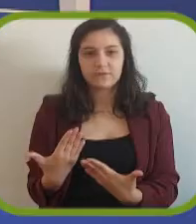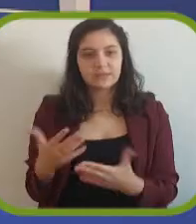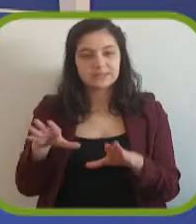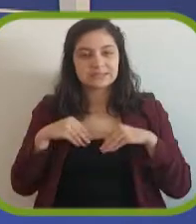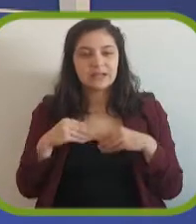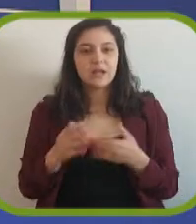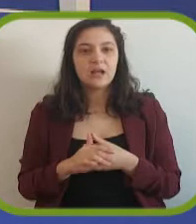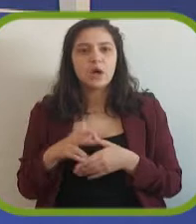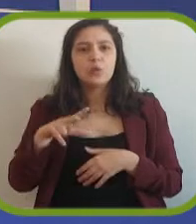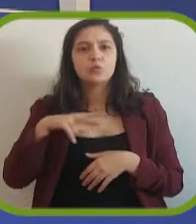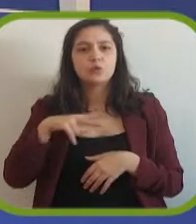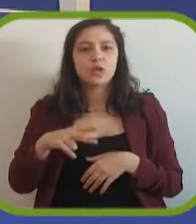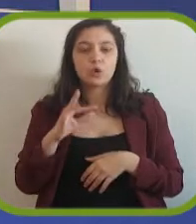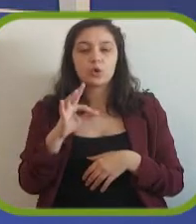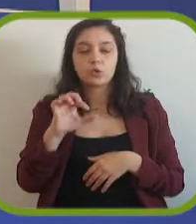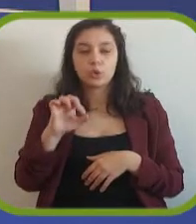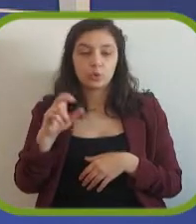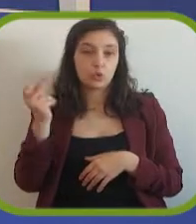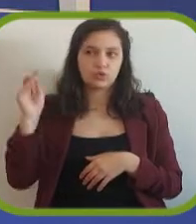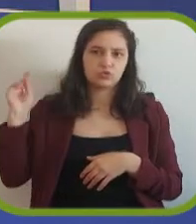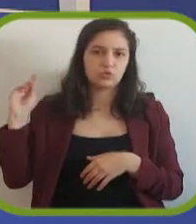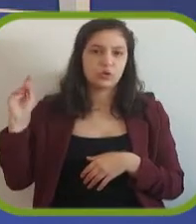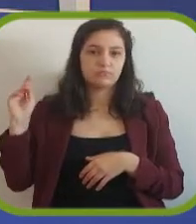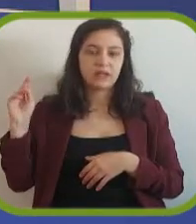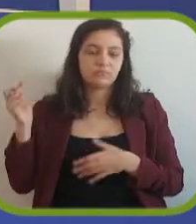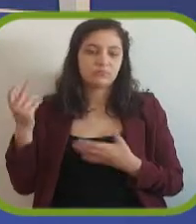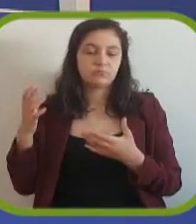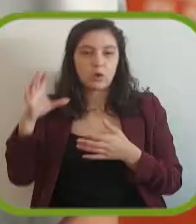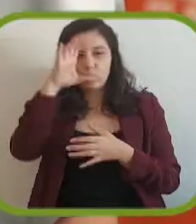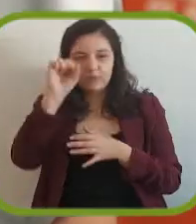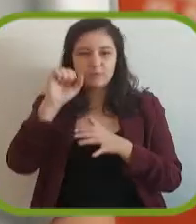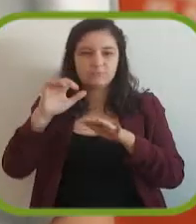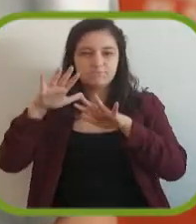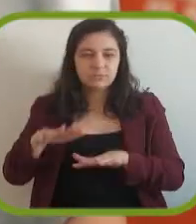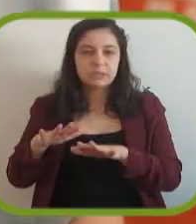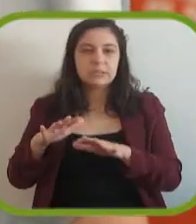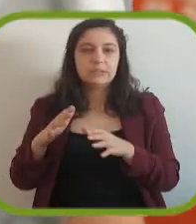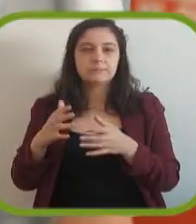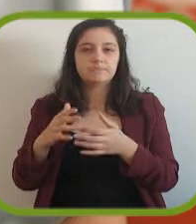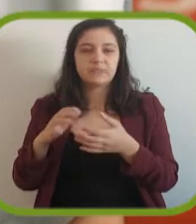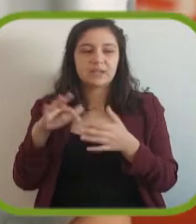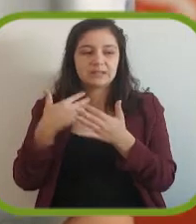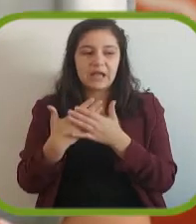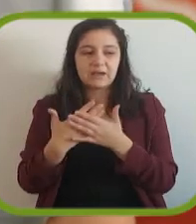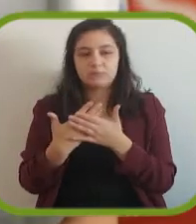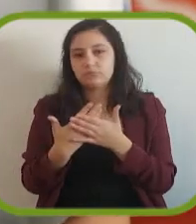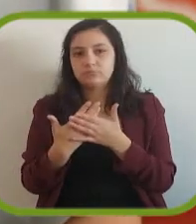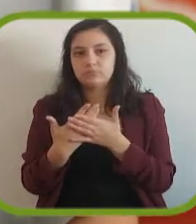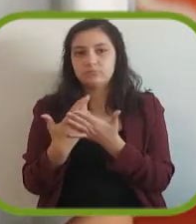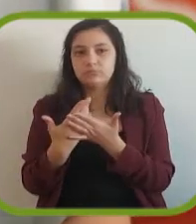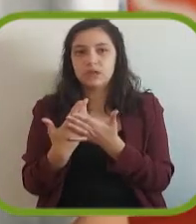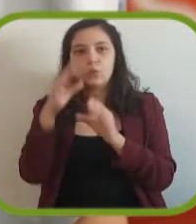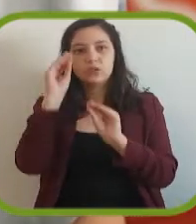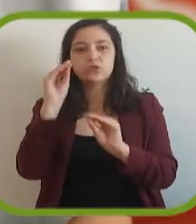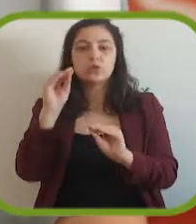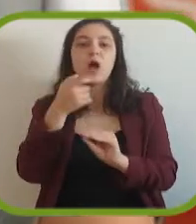convite. Portugal saiu há 48 anos de um regime repressivo, onde o ensino era considerado elitista,